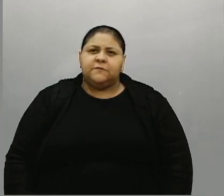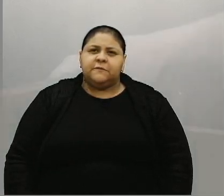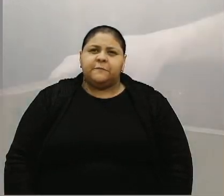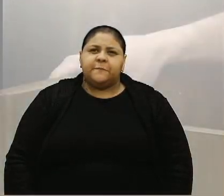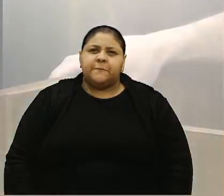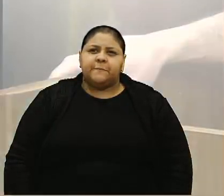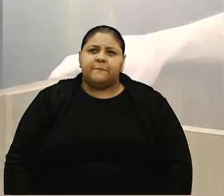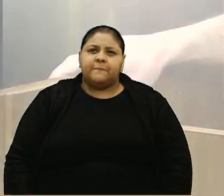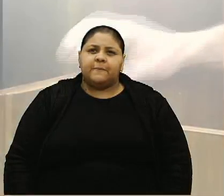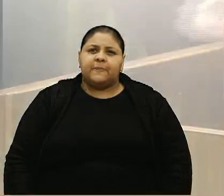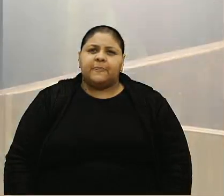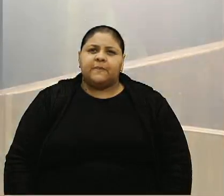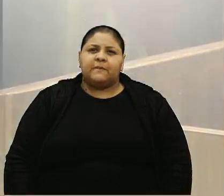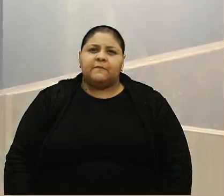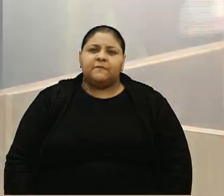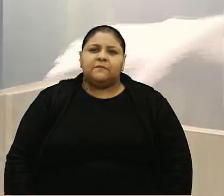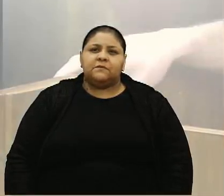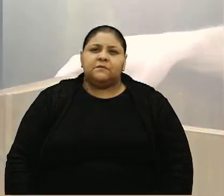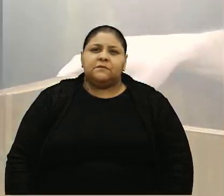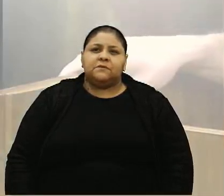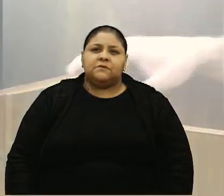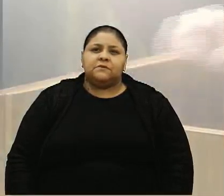Uma parte, vereador.